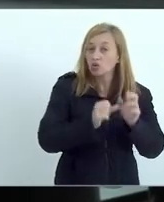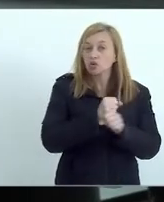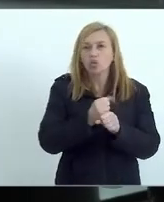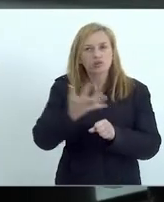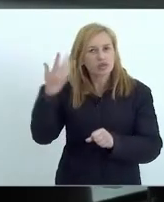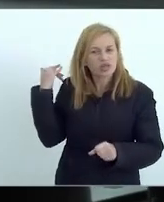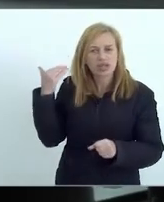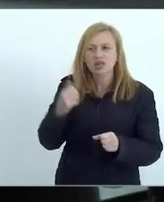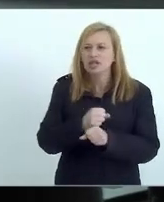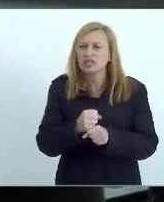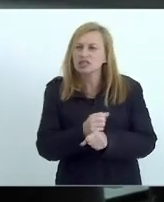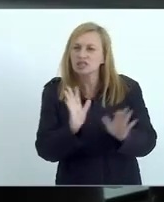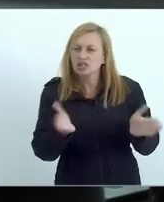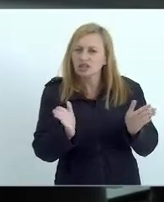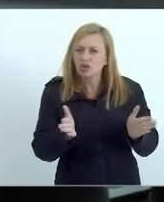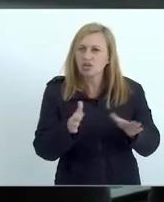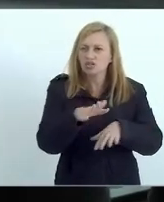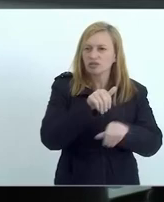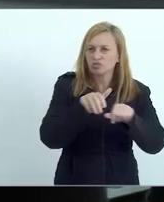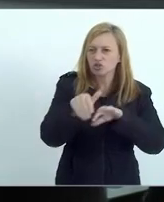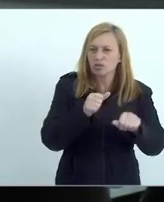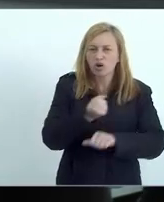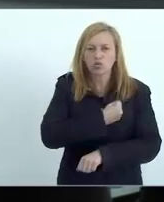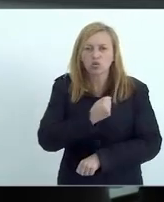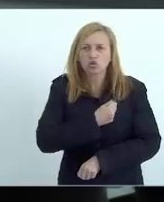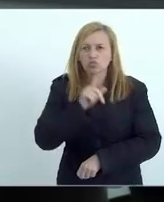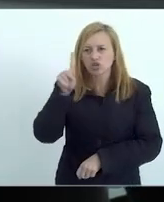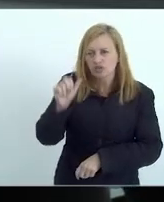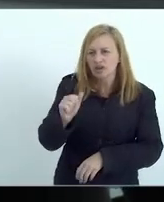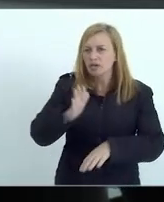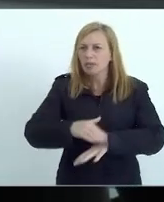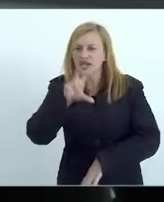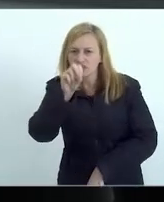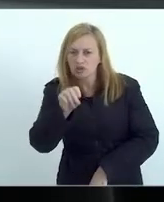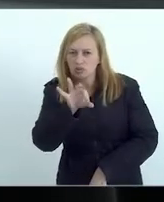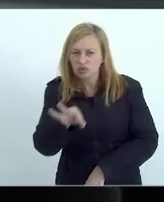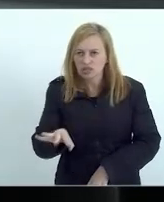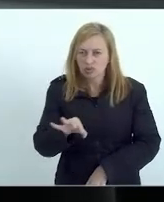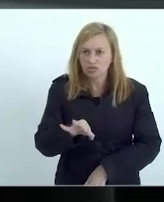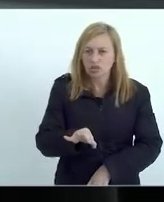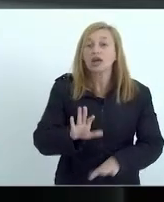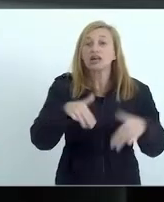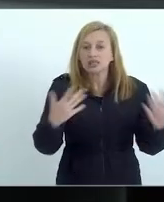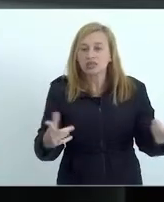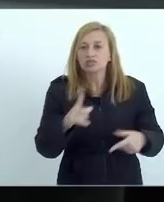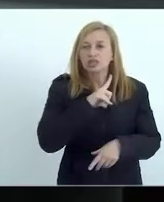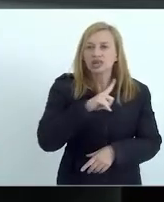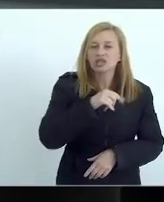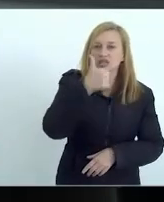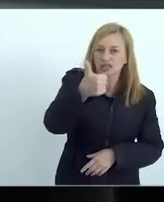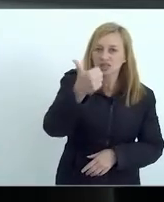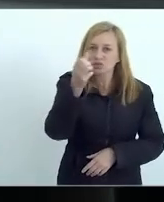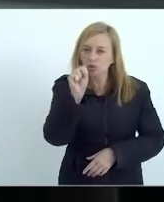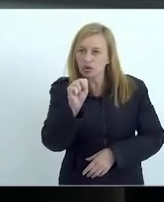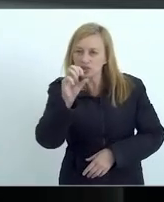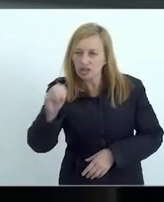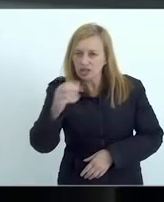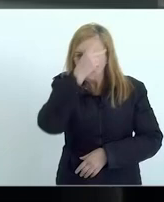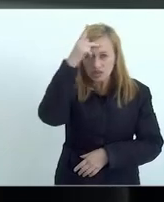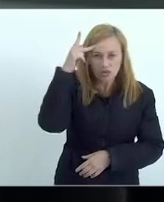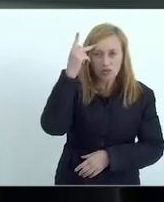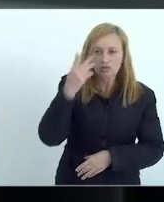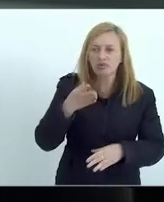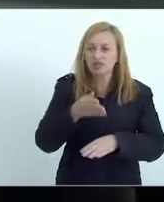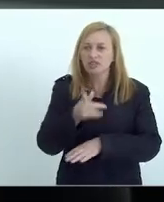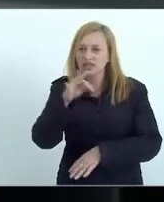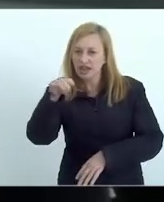ano passado esse ano nós vamos chamar o número de vagas e mais cinquenta por cento então teremos 180 pessoas para